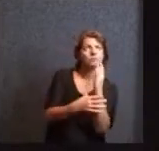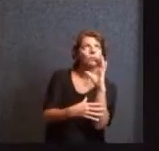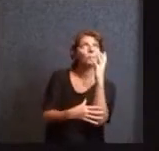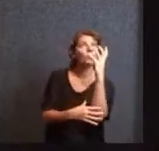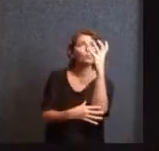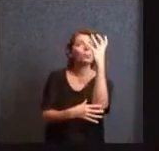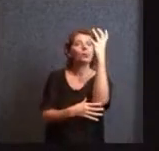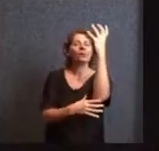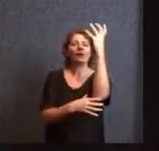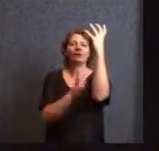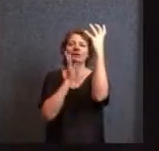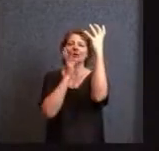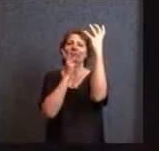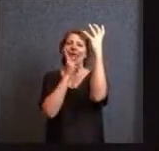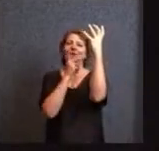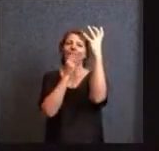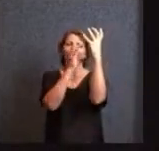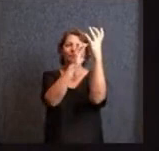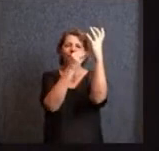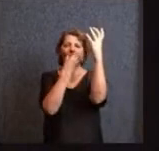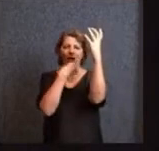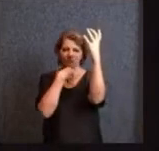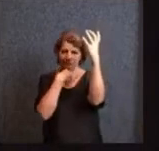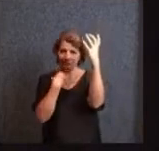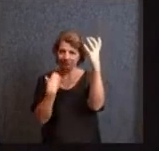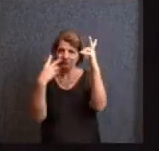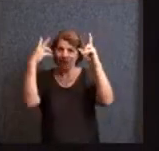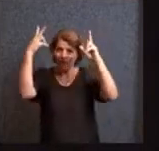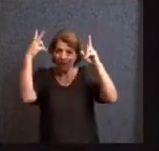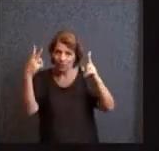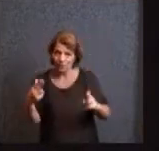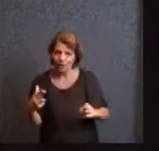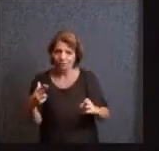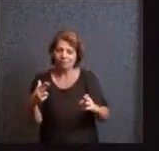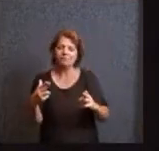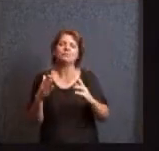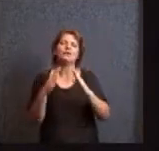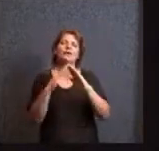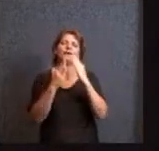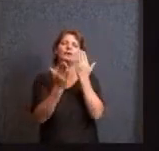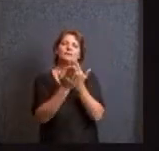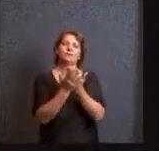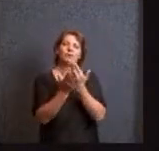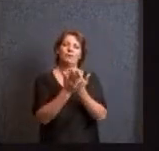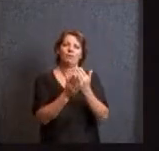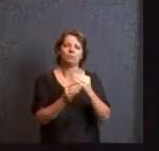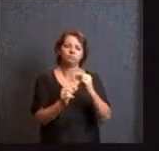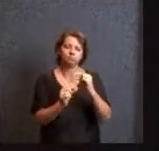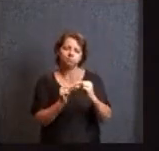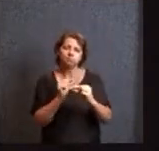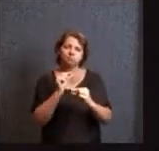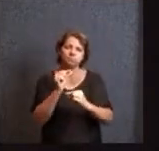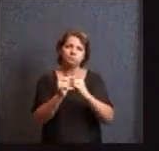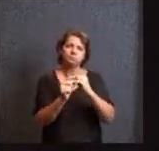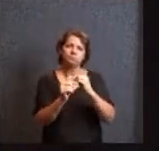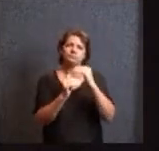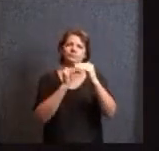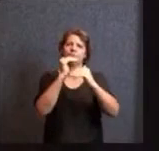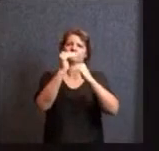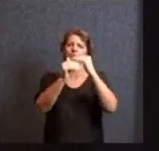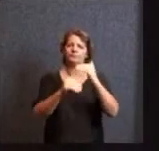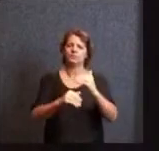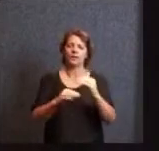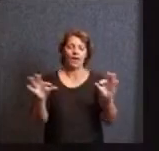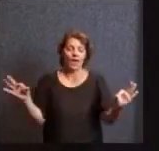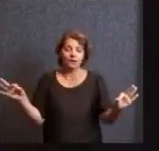fazer tudo ao mesmo tempo, mas vamos conseguindo fazer tudo, mas nunca estará